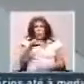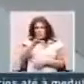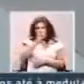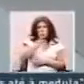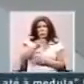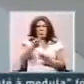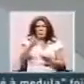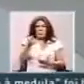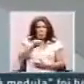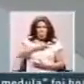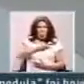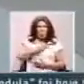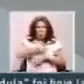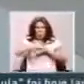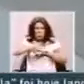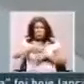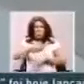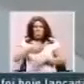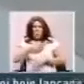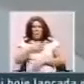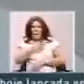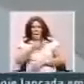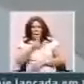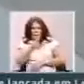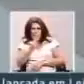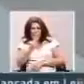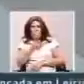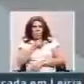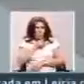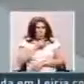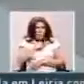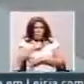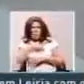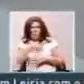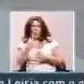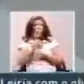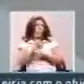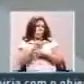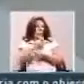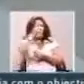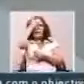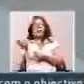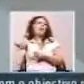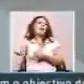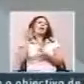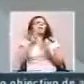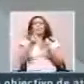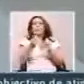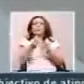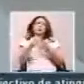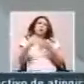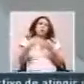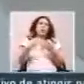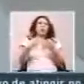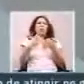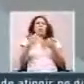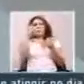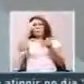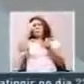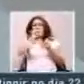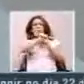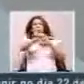das práticas e dos rituais da praxe, que eu diria que são rituais com muito pouco conteúdo, são muito